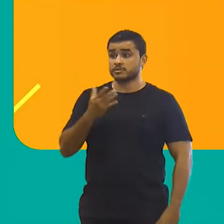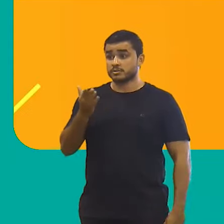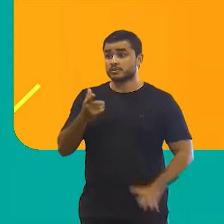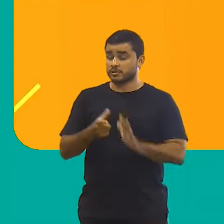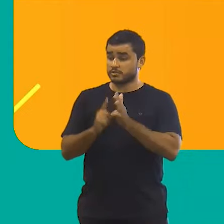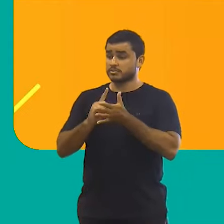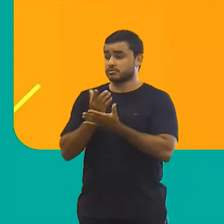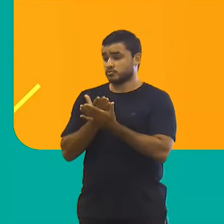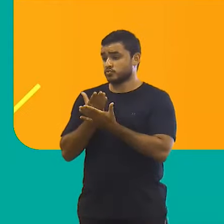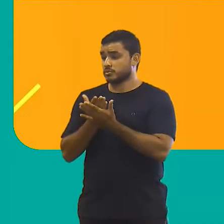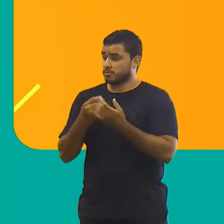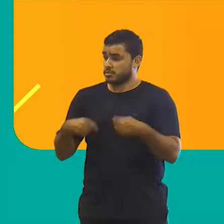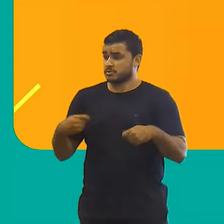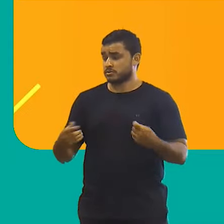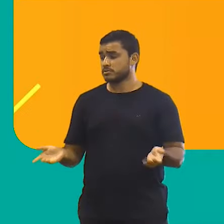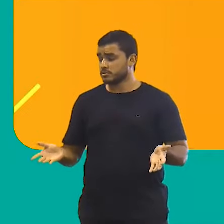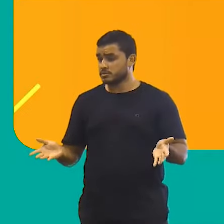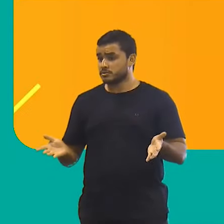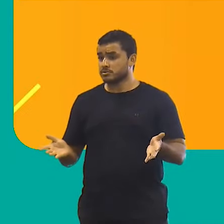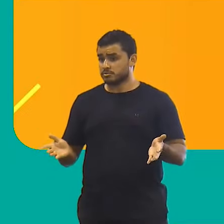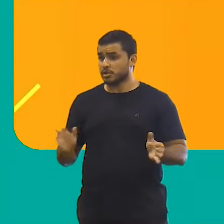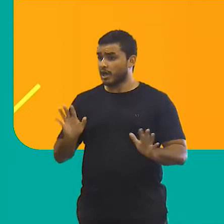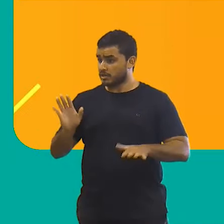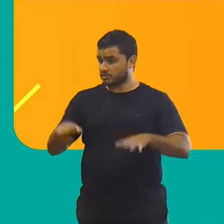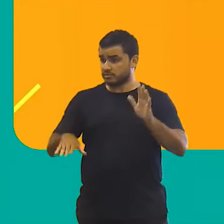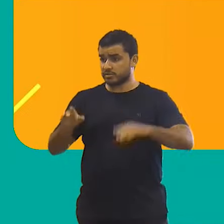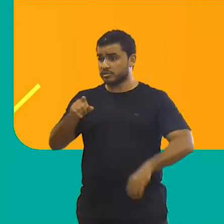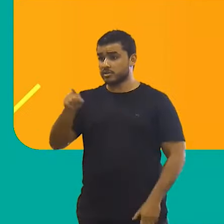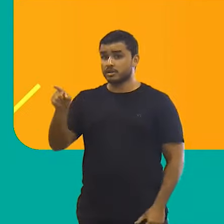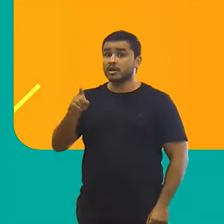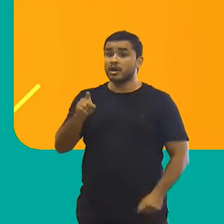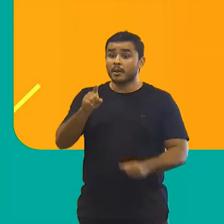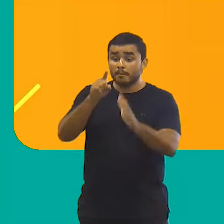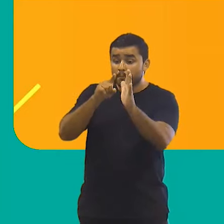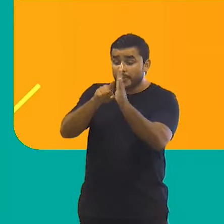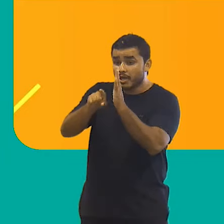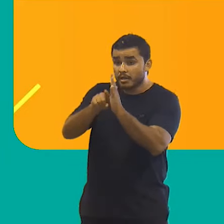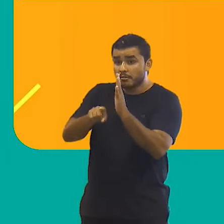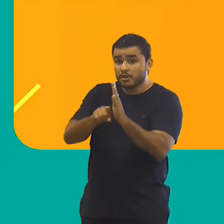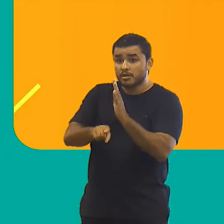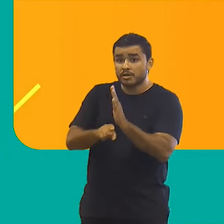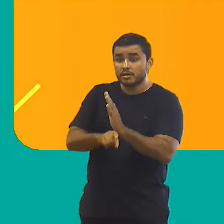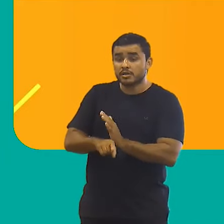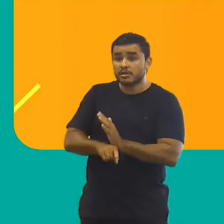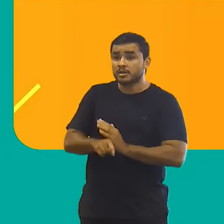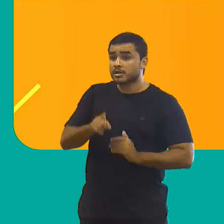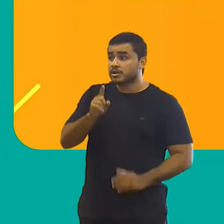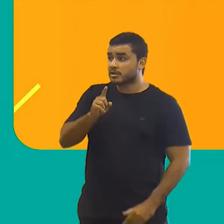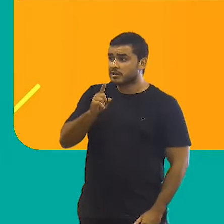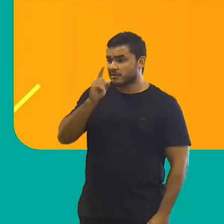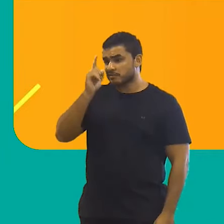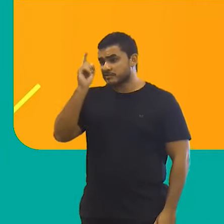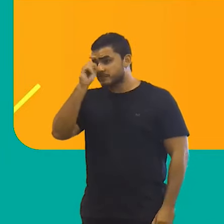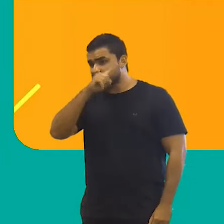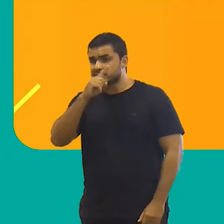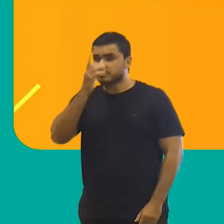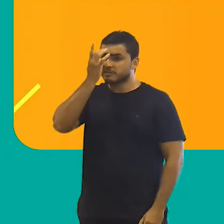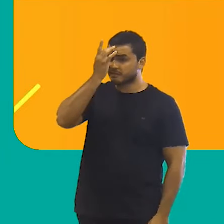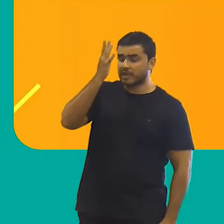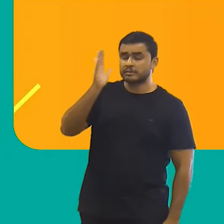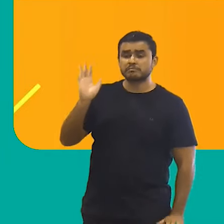possível acontecer. Mas o Enem, ele calibra essas dificuldades, né? Ele elabora a